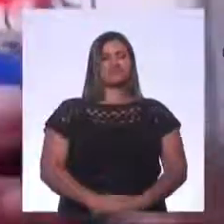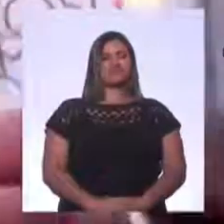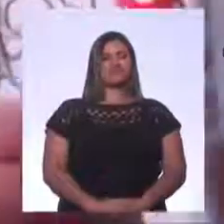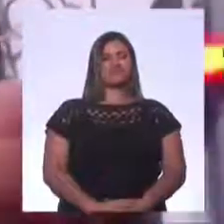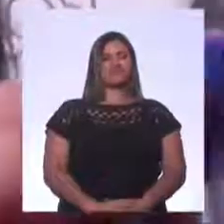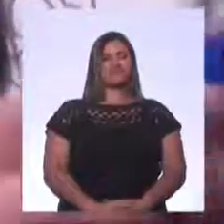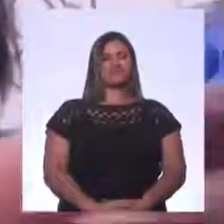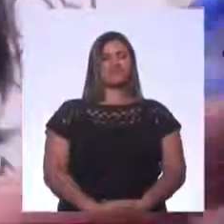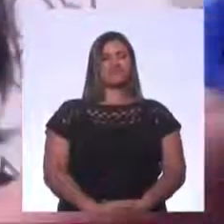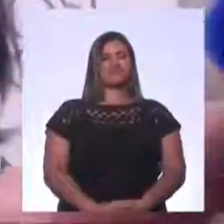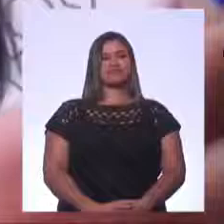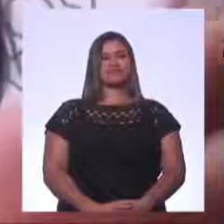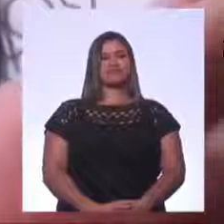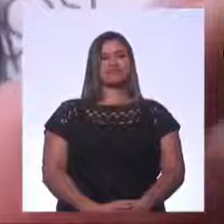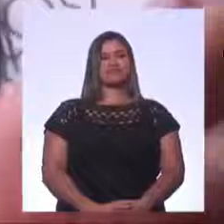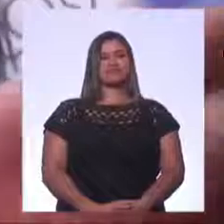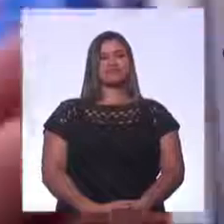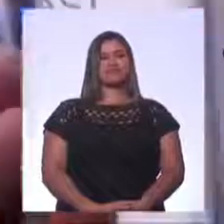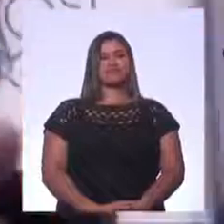de garrafa,